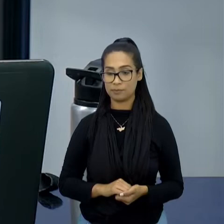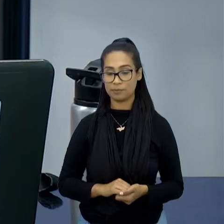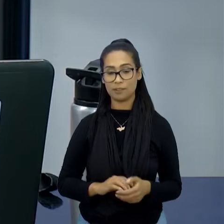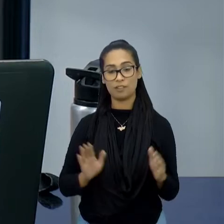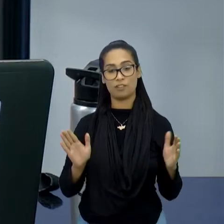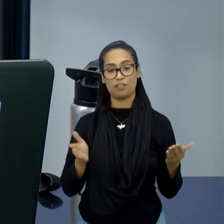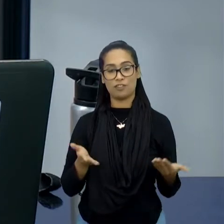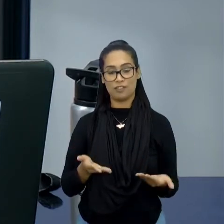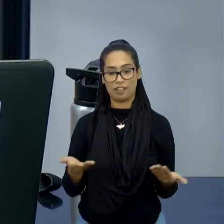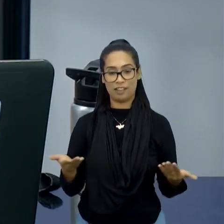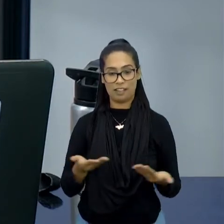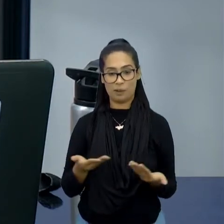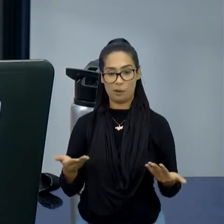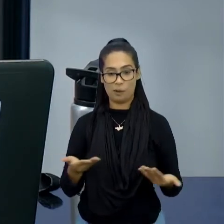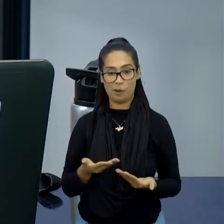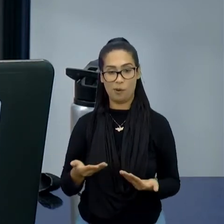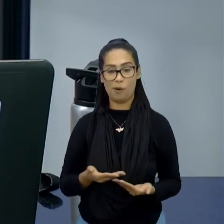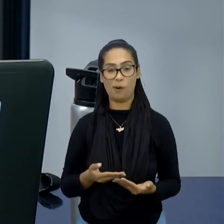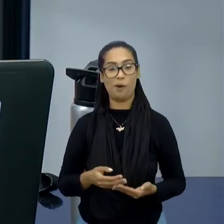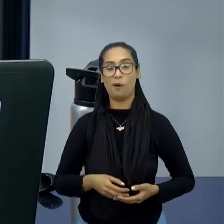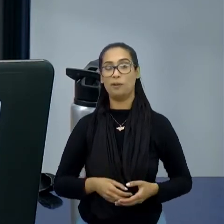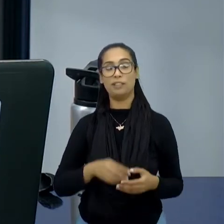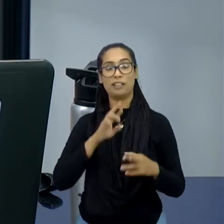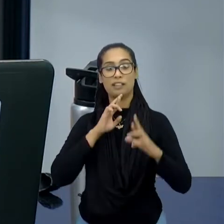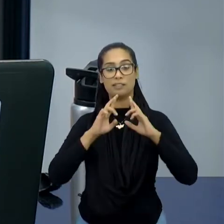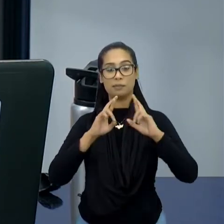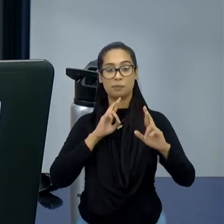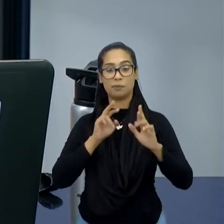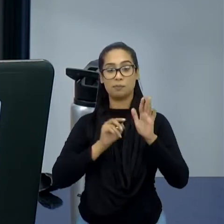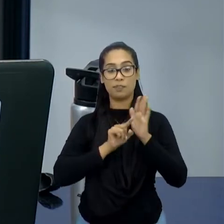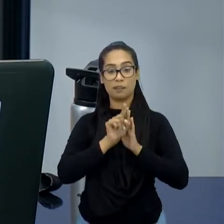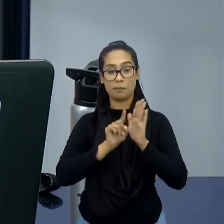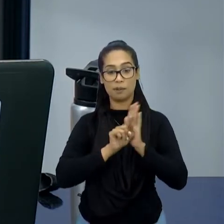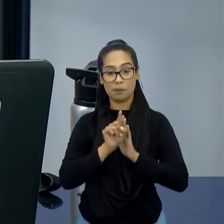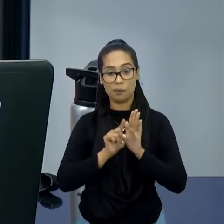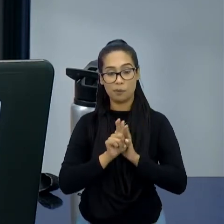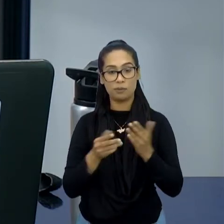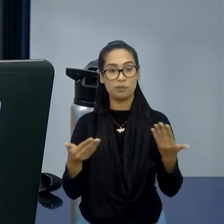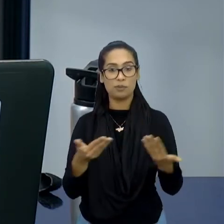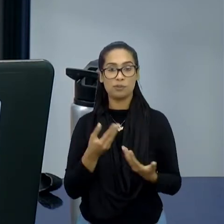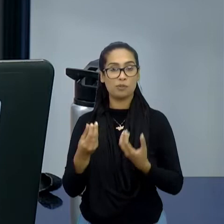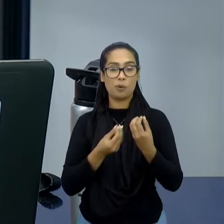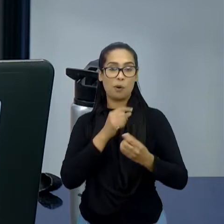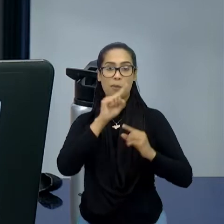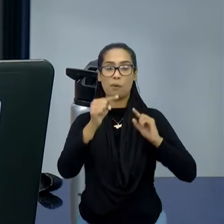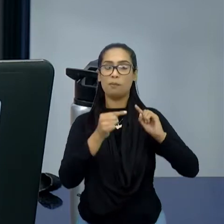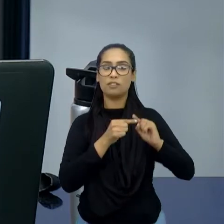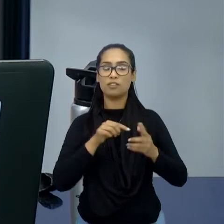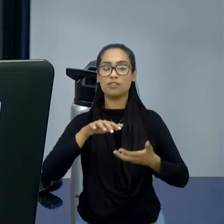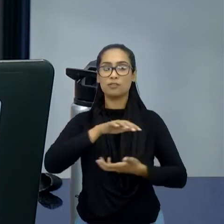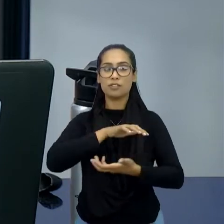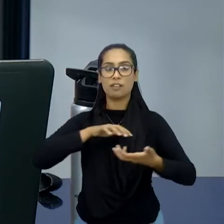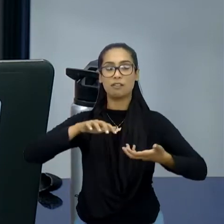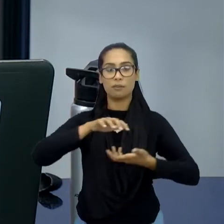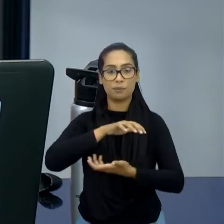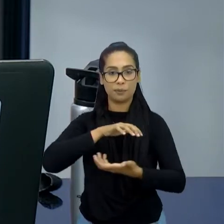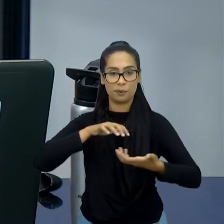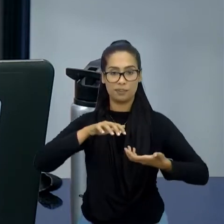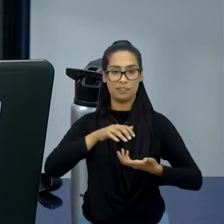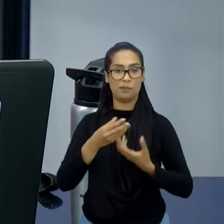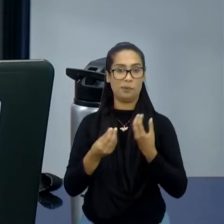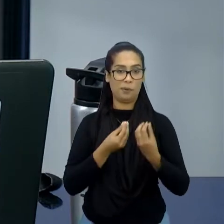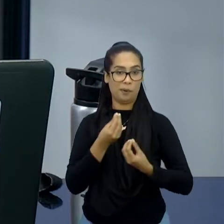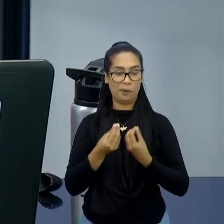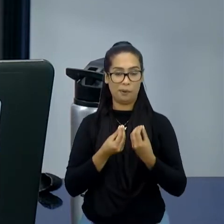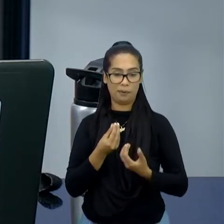Voltamos, pessoal, voltamos para comentar a pergunta que foi aí na tela para vocês. Como você definiria revolução? Eu tenho certeza que ao ouvir